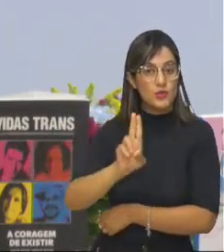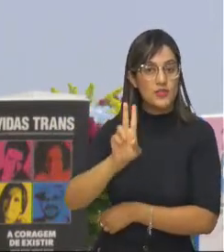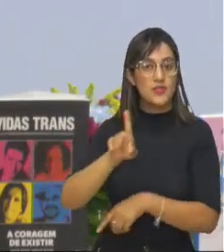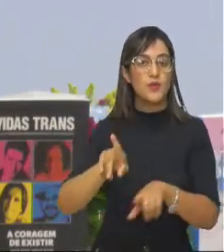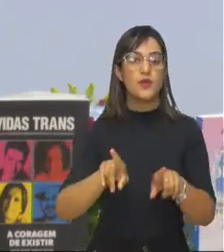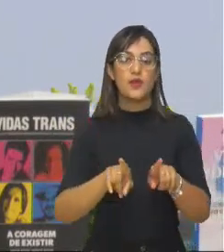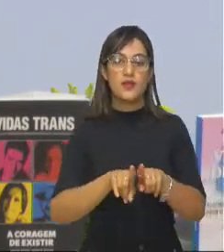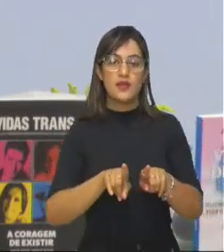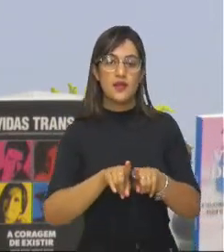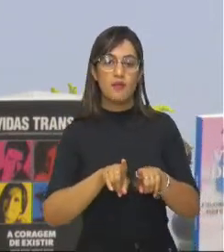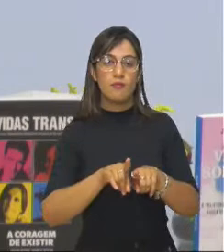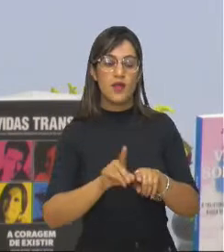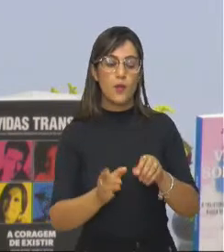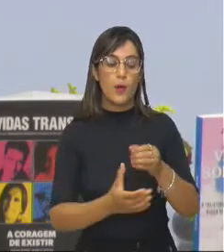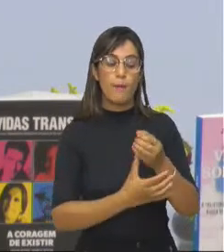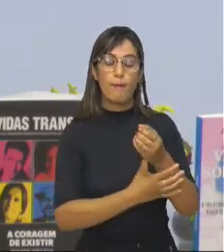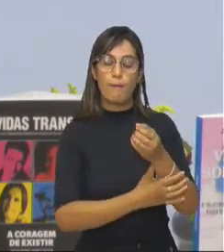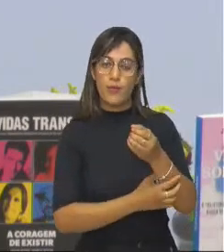uma pulseira